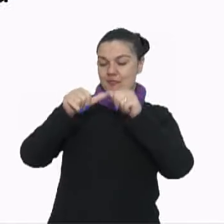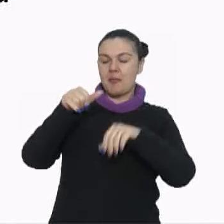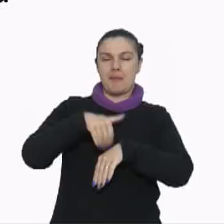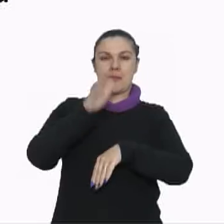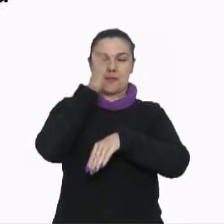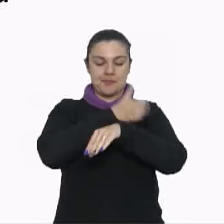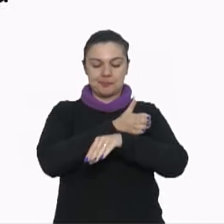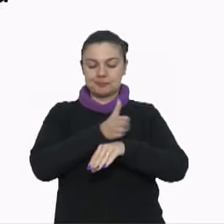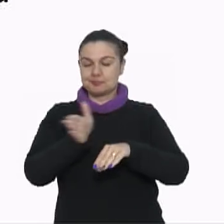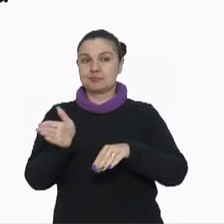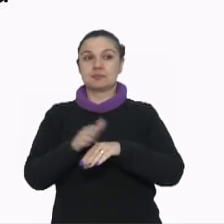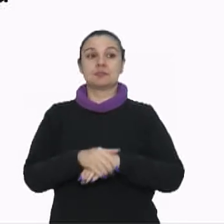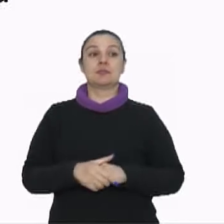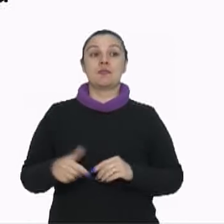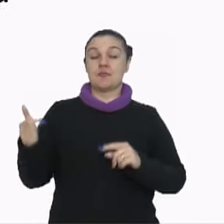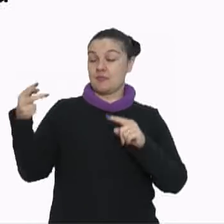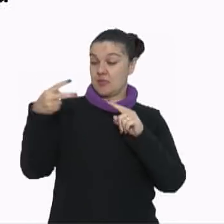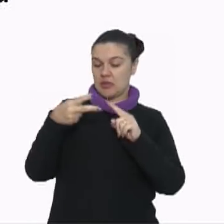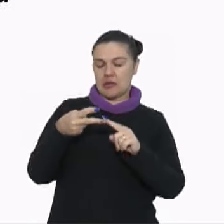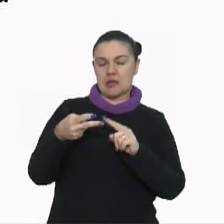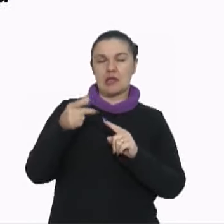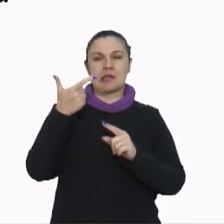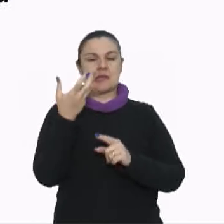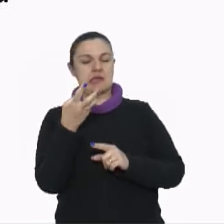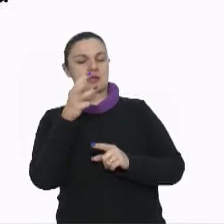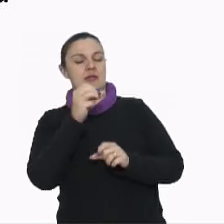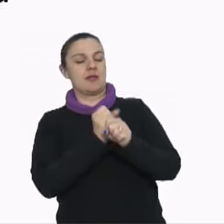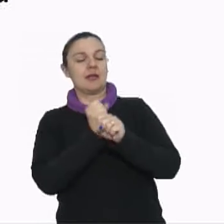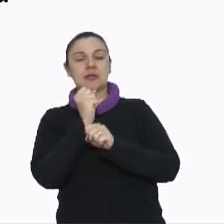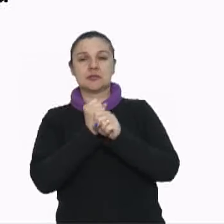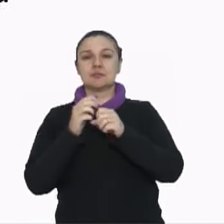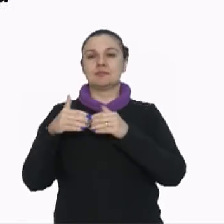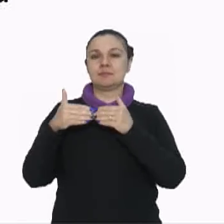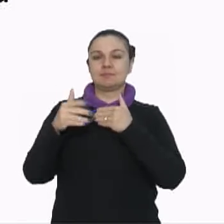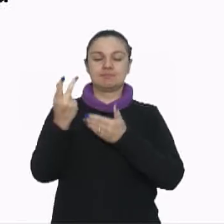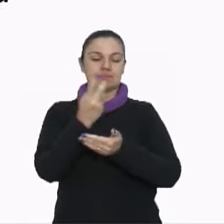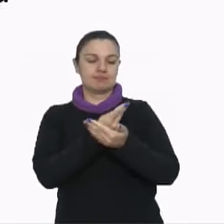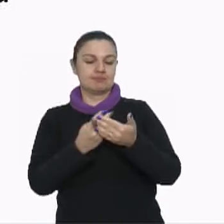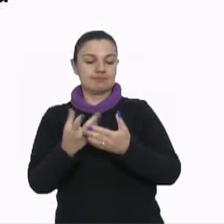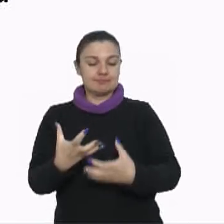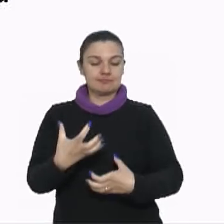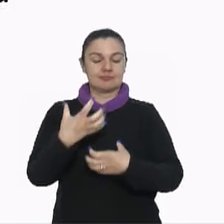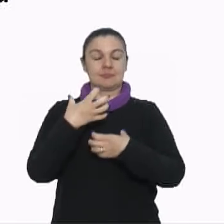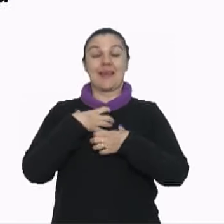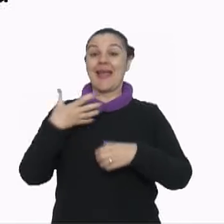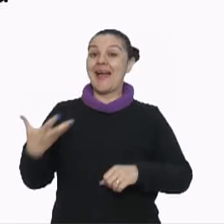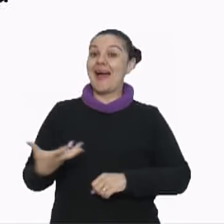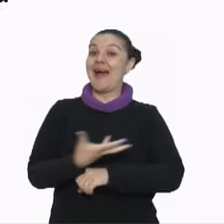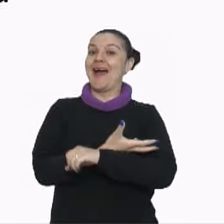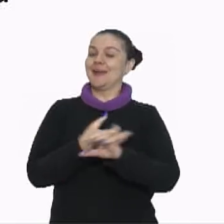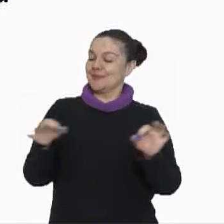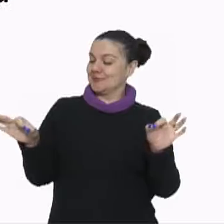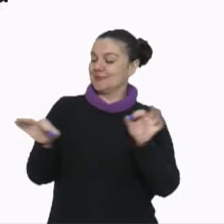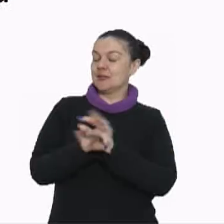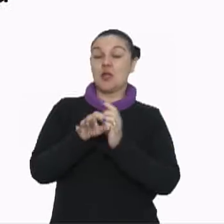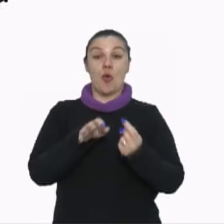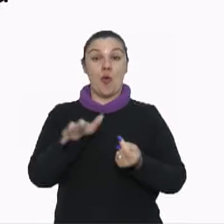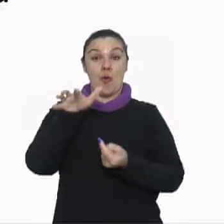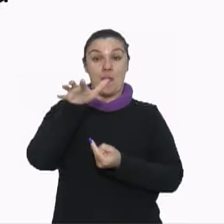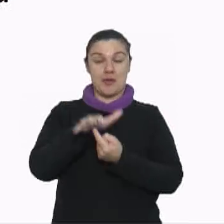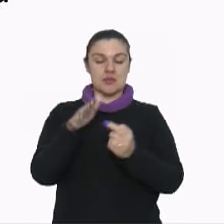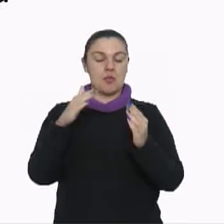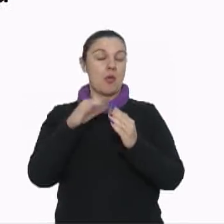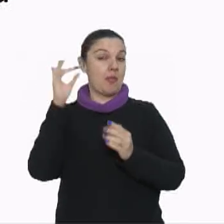tempo. Parágrafo 2. Depois de 30 anos, na busca por um estilo que o agradasse por completo, o paranaense de